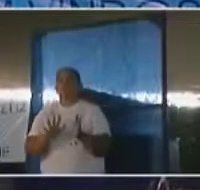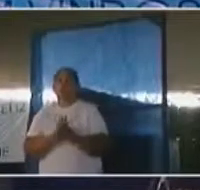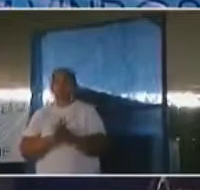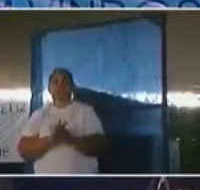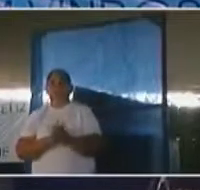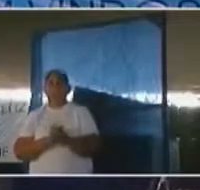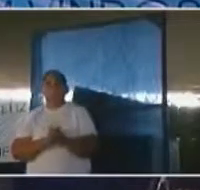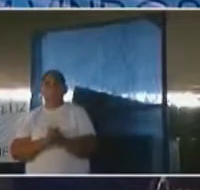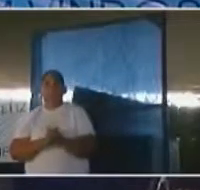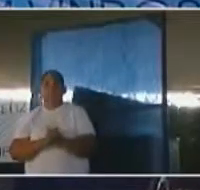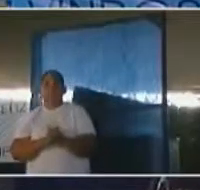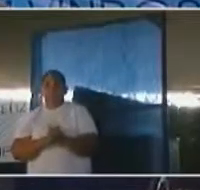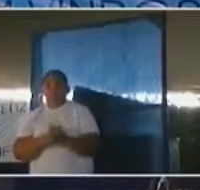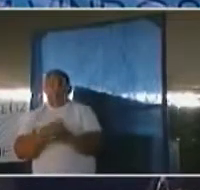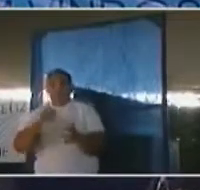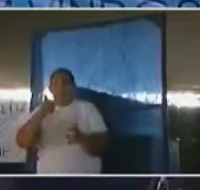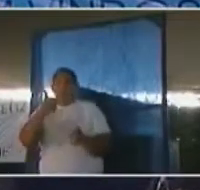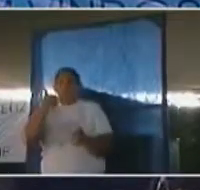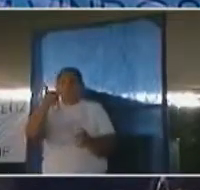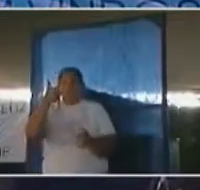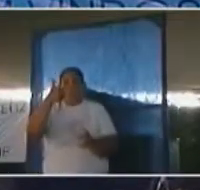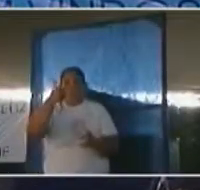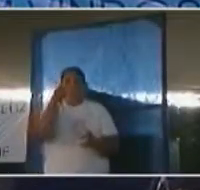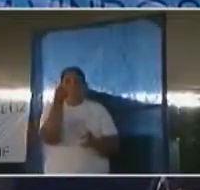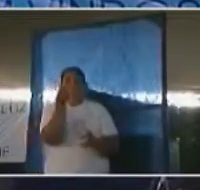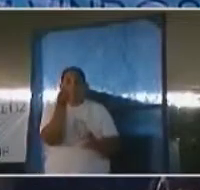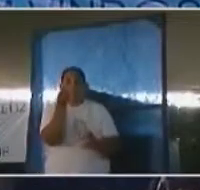Atos. E eu gostaria de ler.